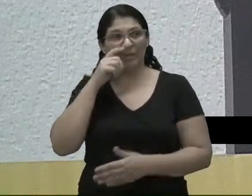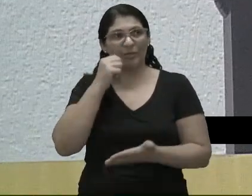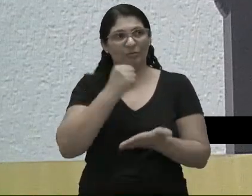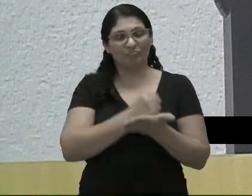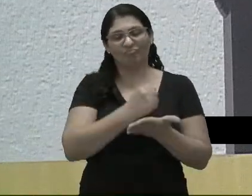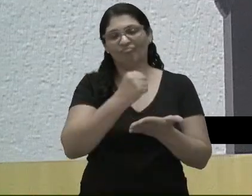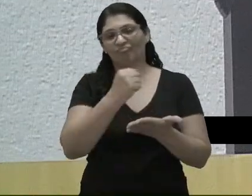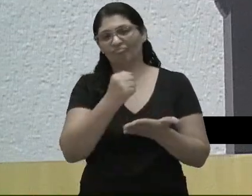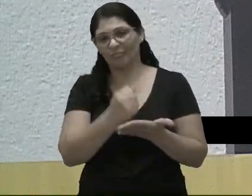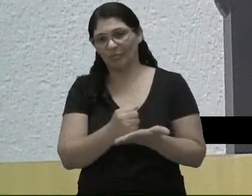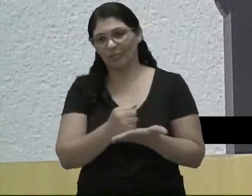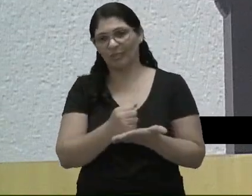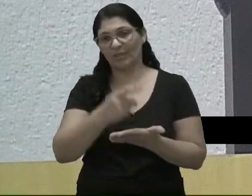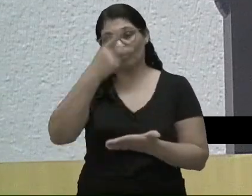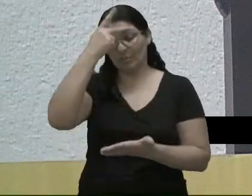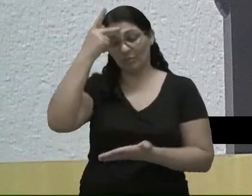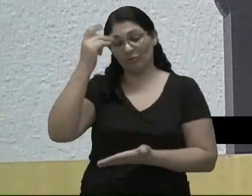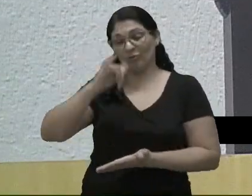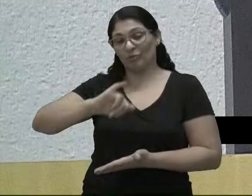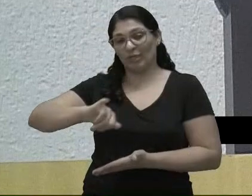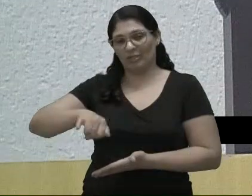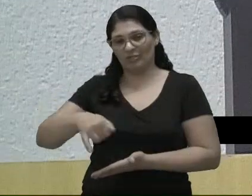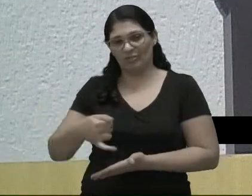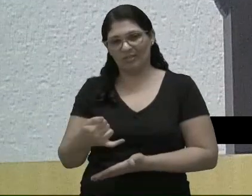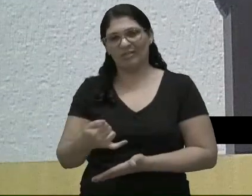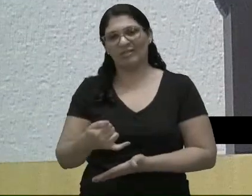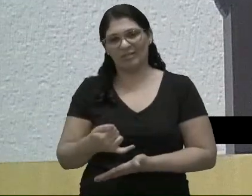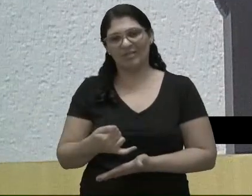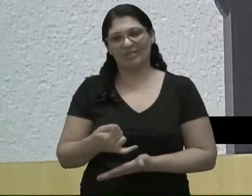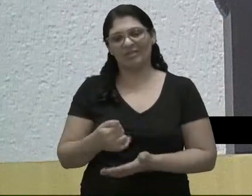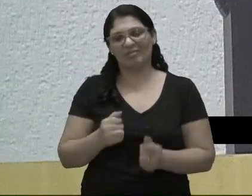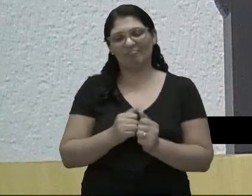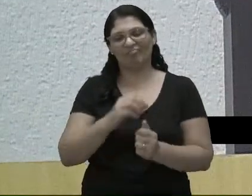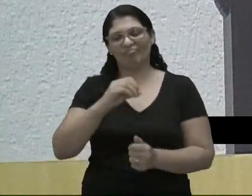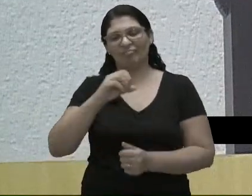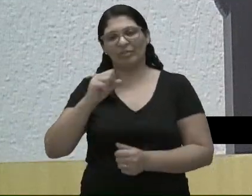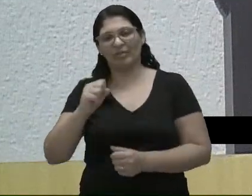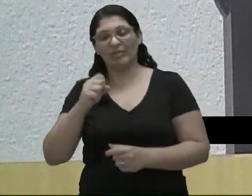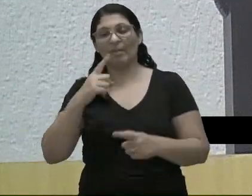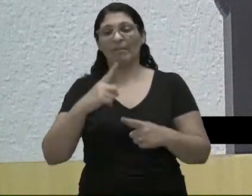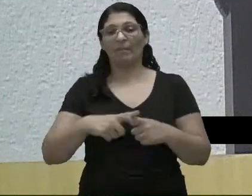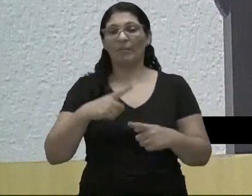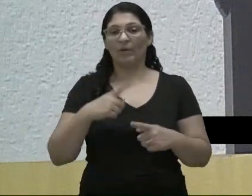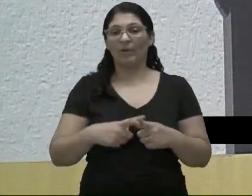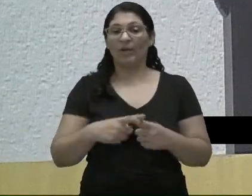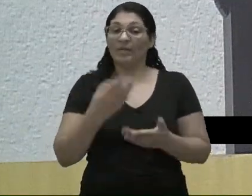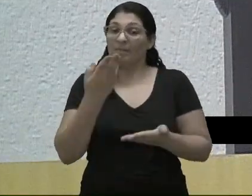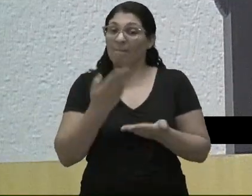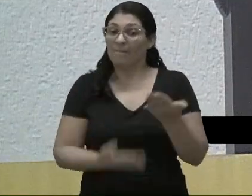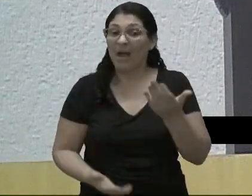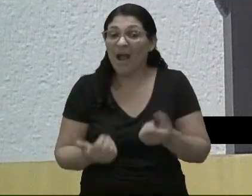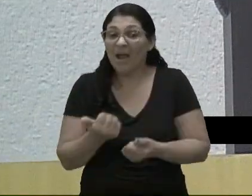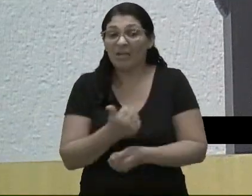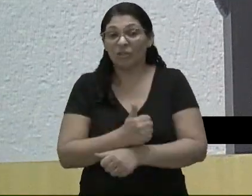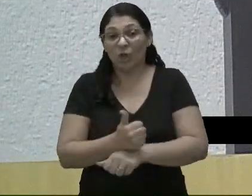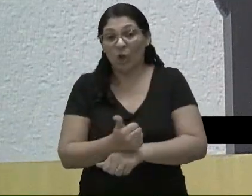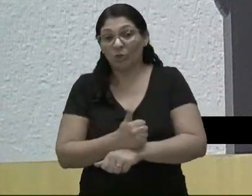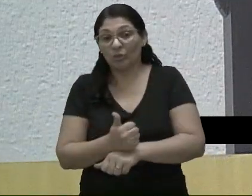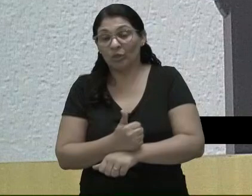contratar pessoas jurídicas via OS. Porque realmente a gente perde o controle. E